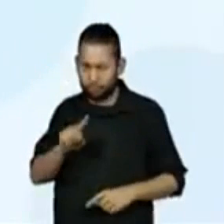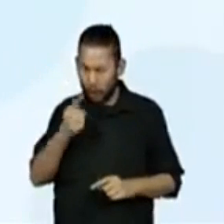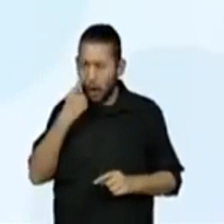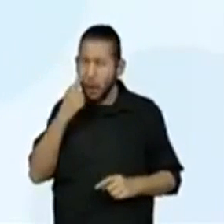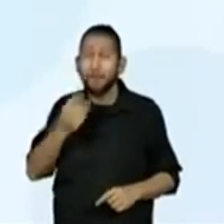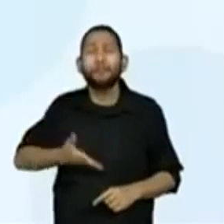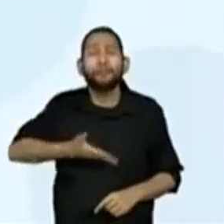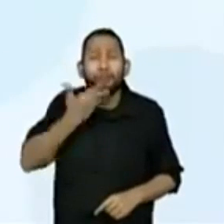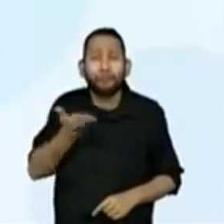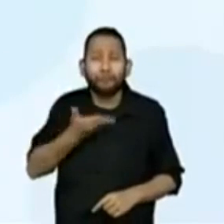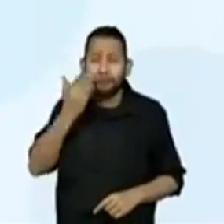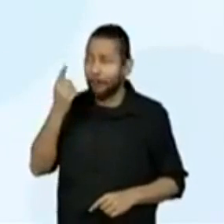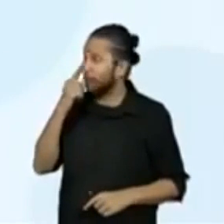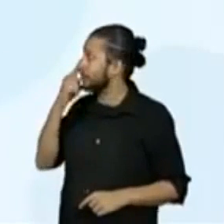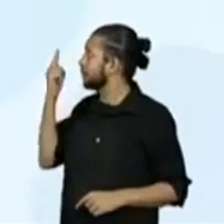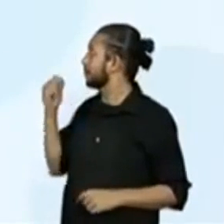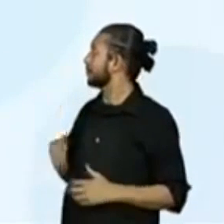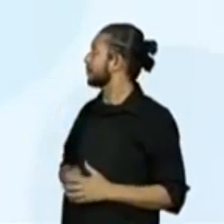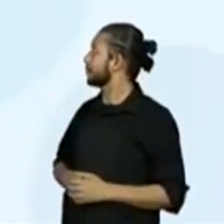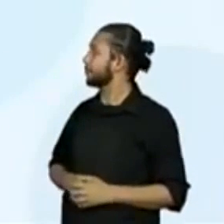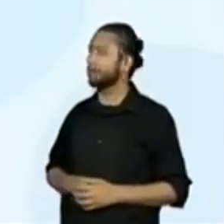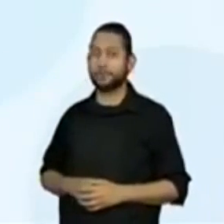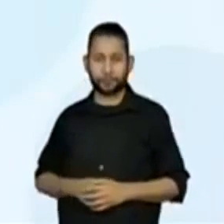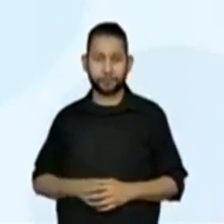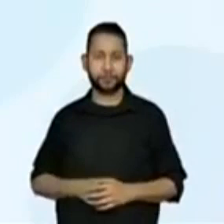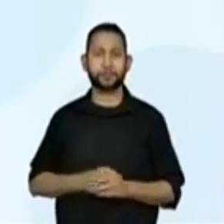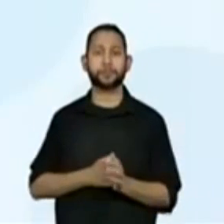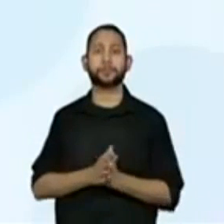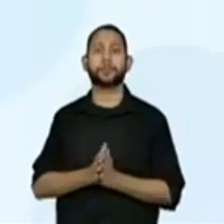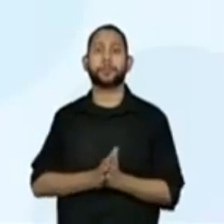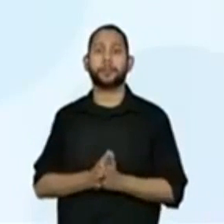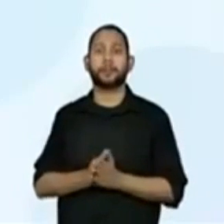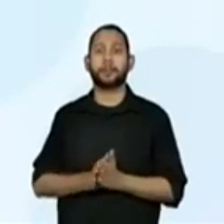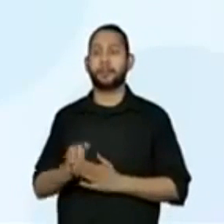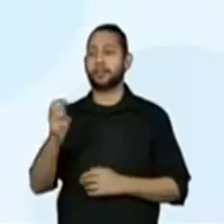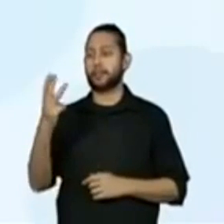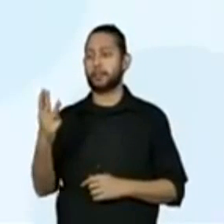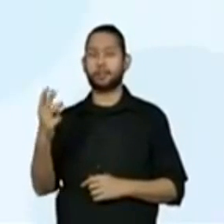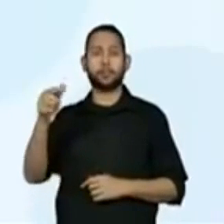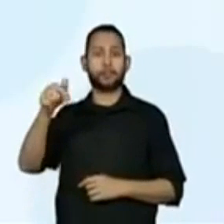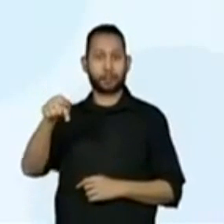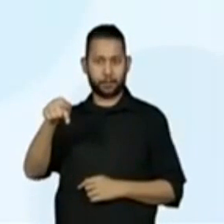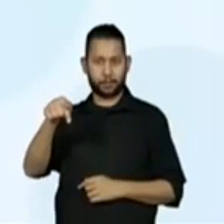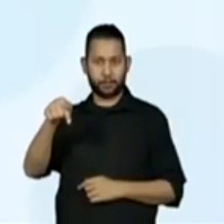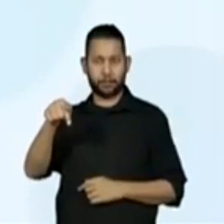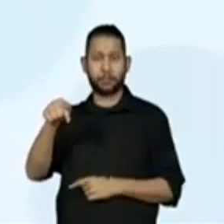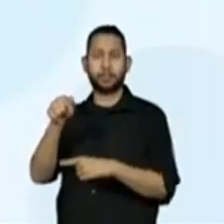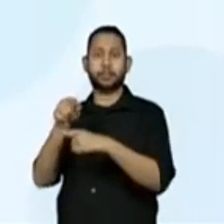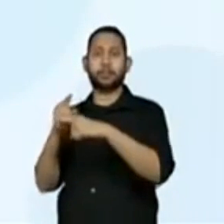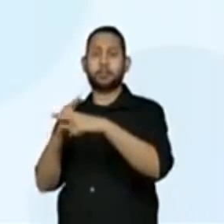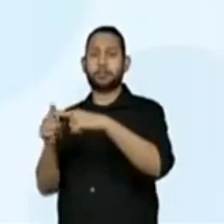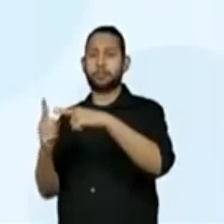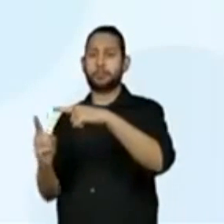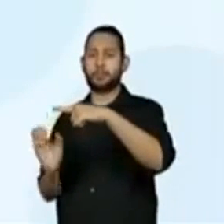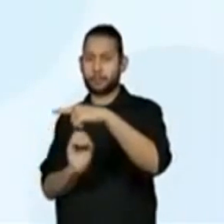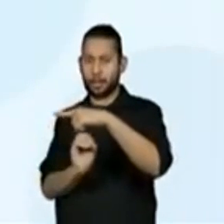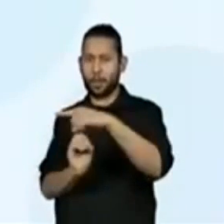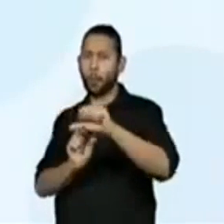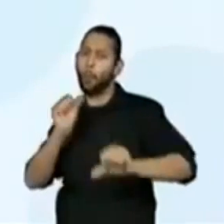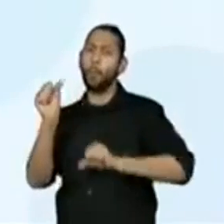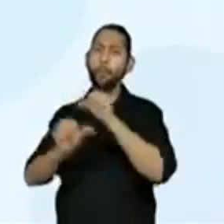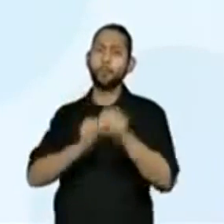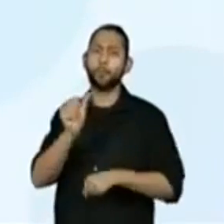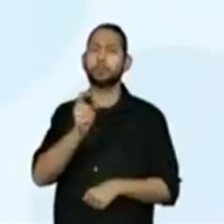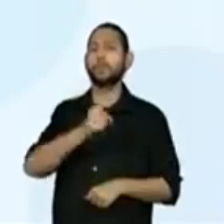que fácil, galera. Olha que fácil. Vamos lá. 37 centésimos. Eu quero transformar isso em um número decimal.